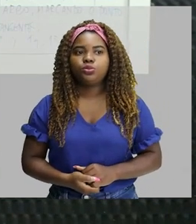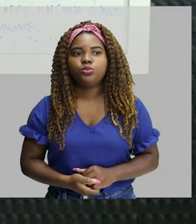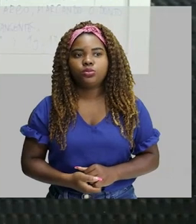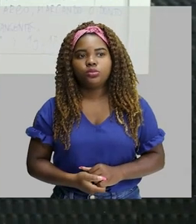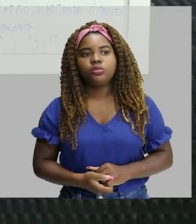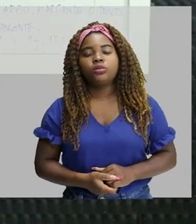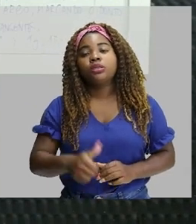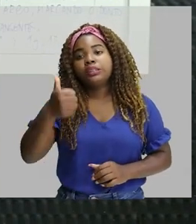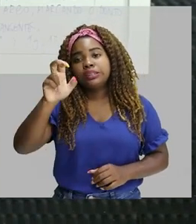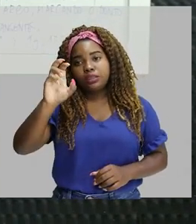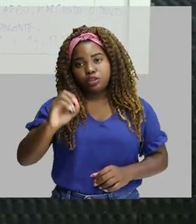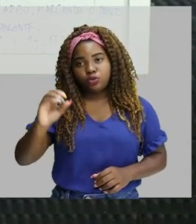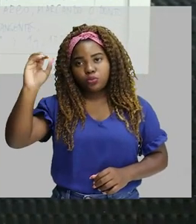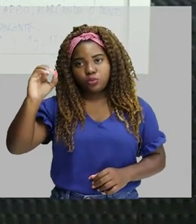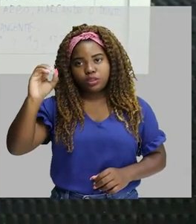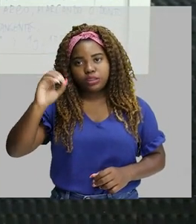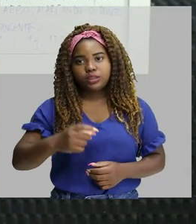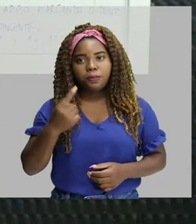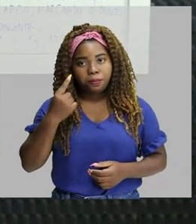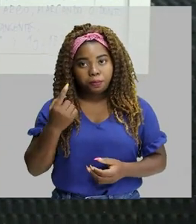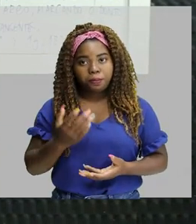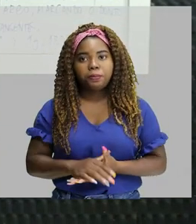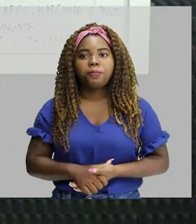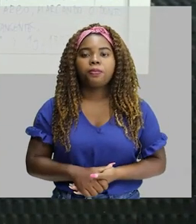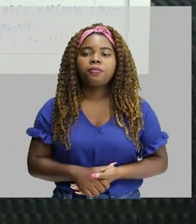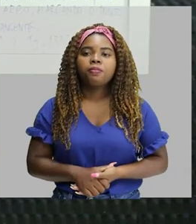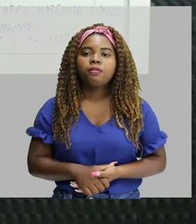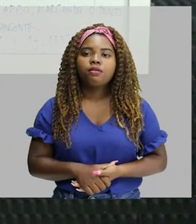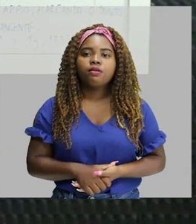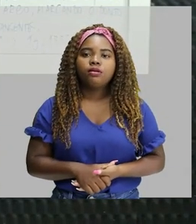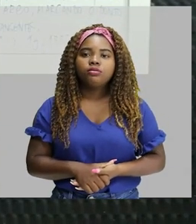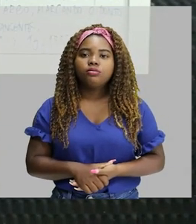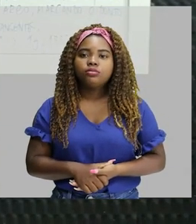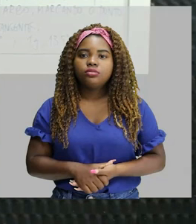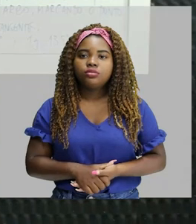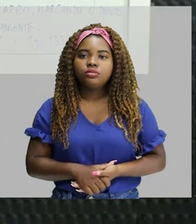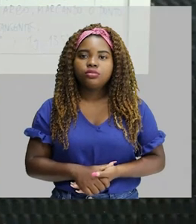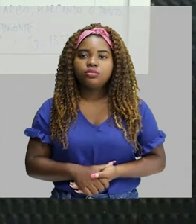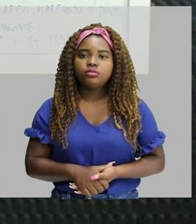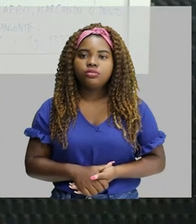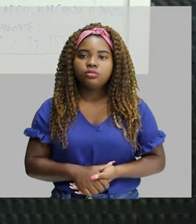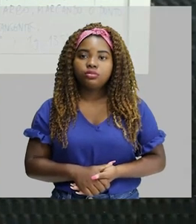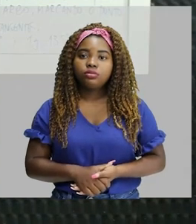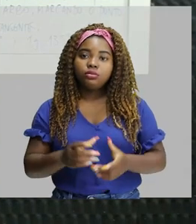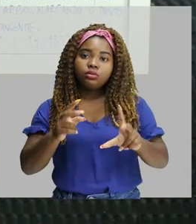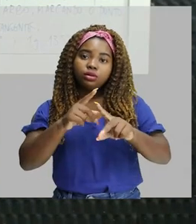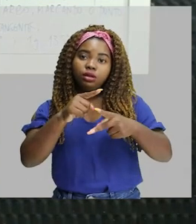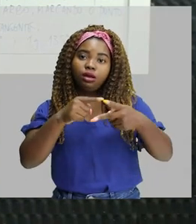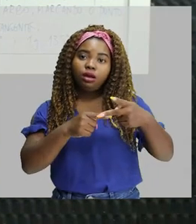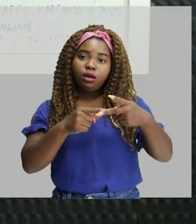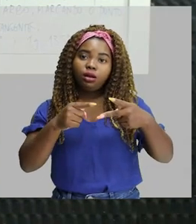105 50 turminha Olha o 150 veja só ele tem o mesmo ângulo aqui